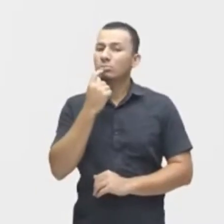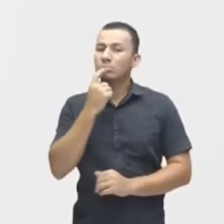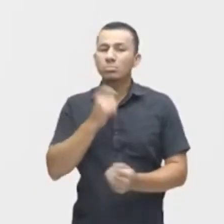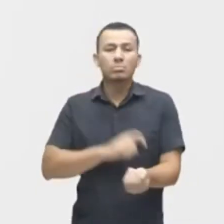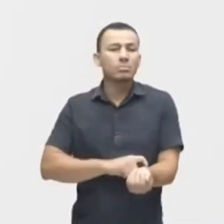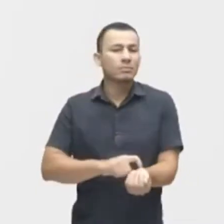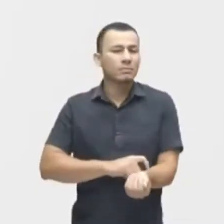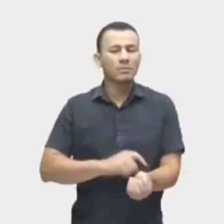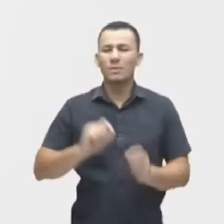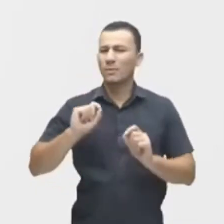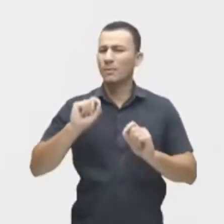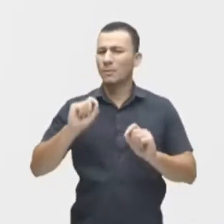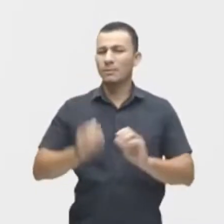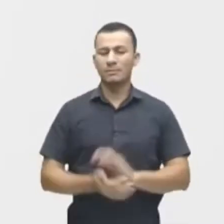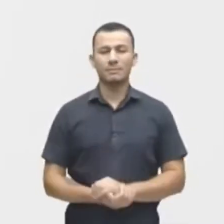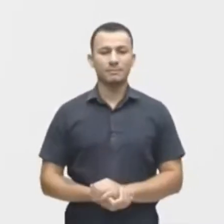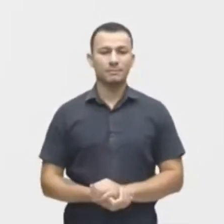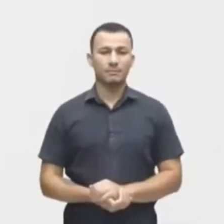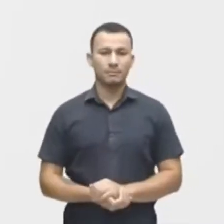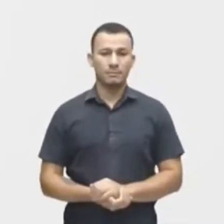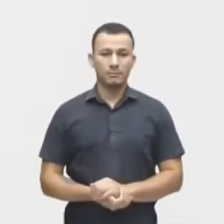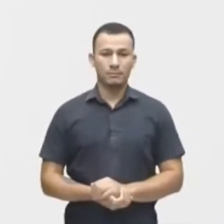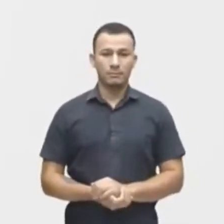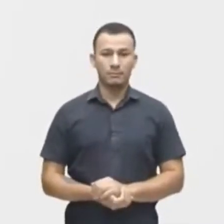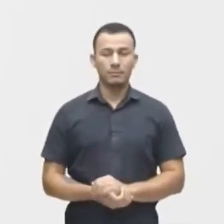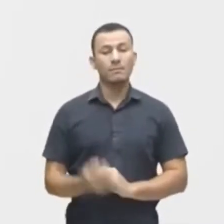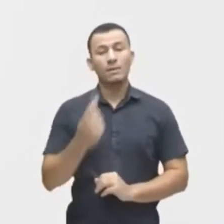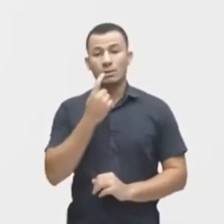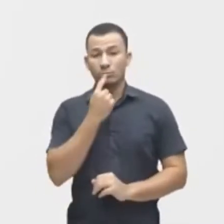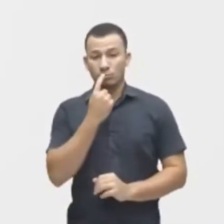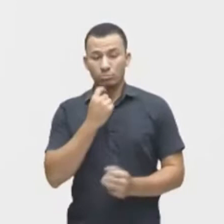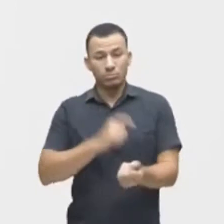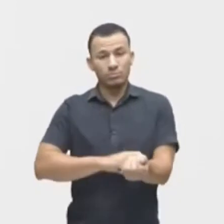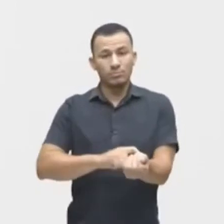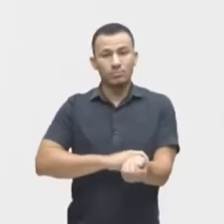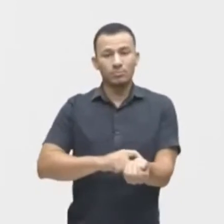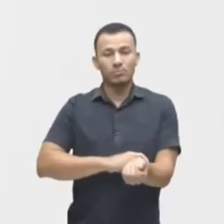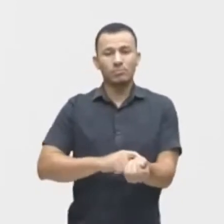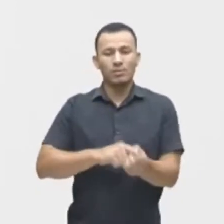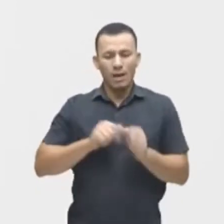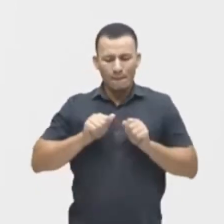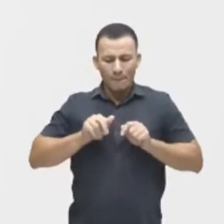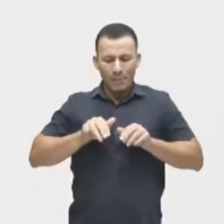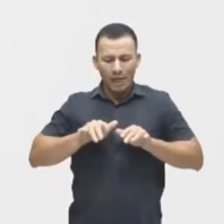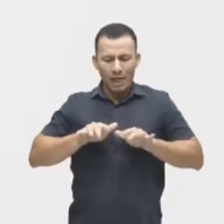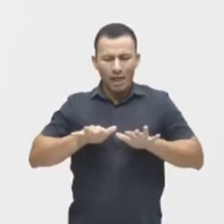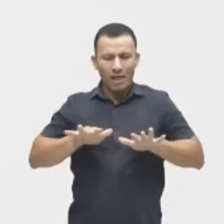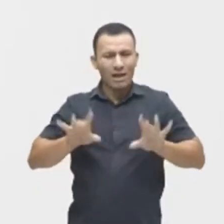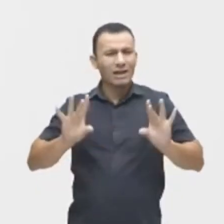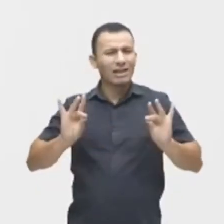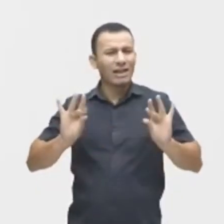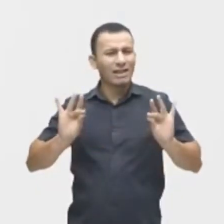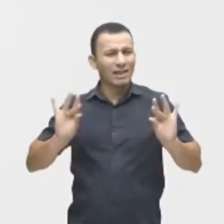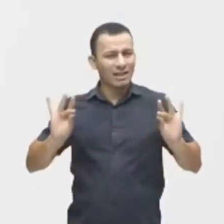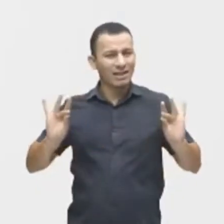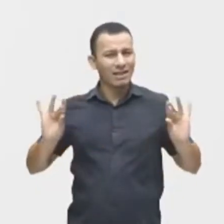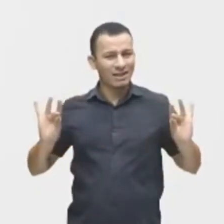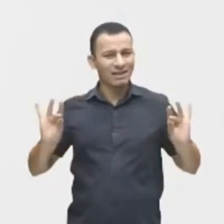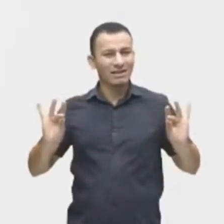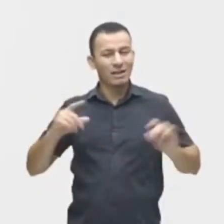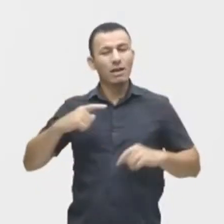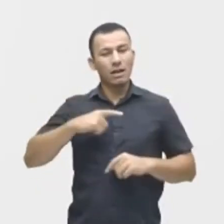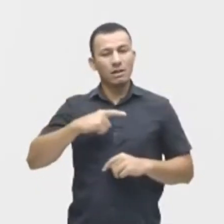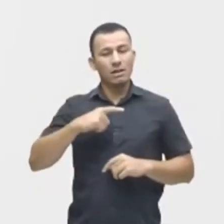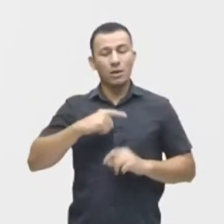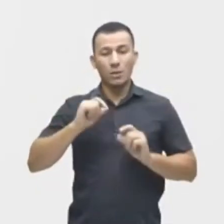sangue, professora? O sangue, ele é um líquido vermelho, viscoso, que circula